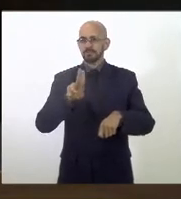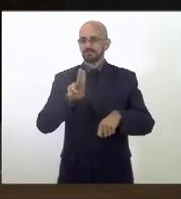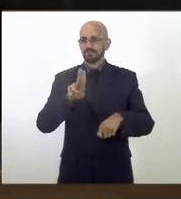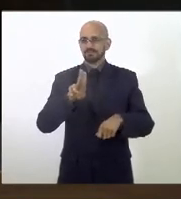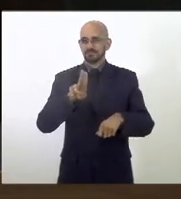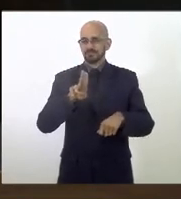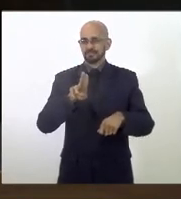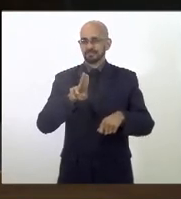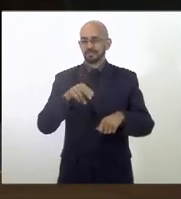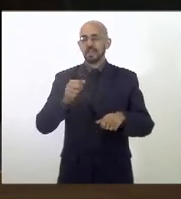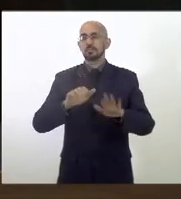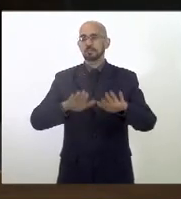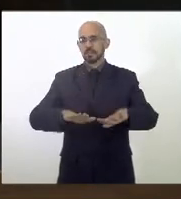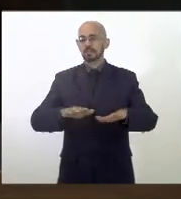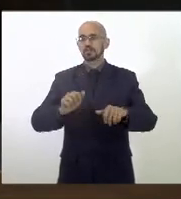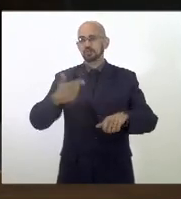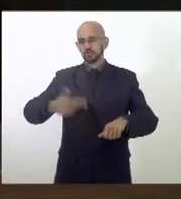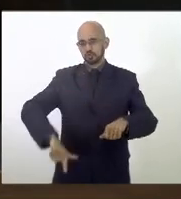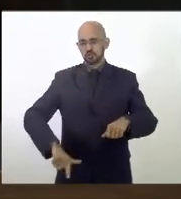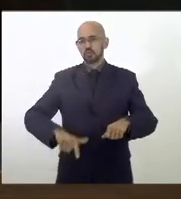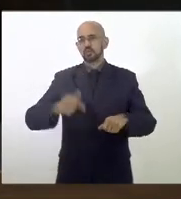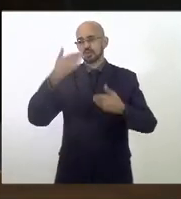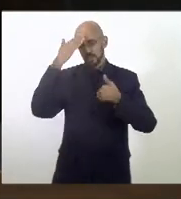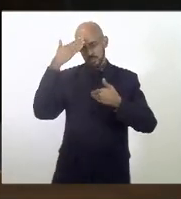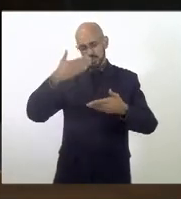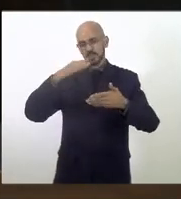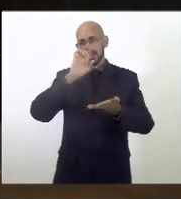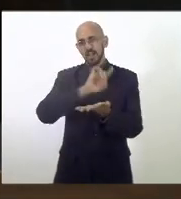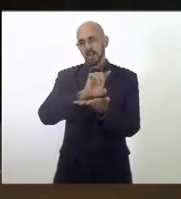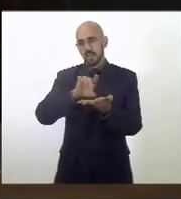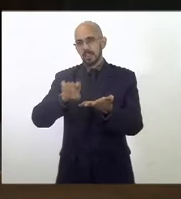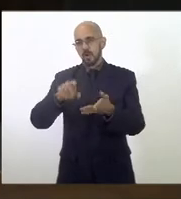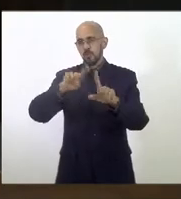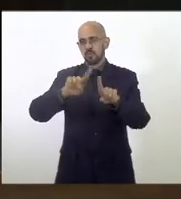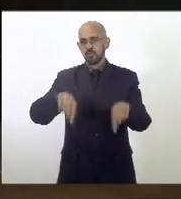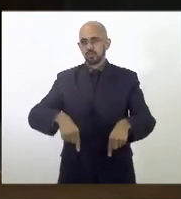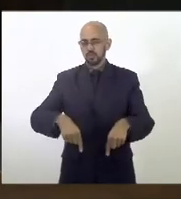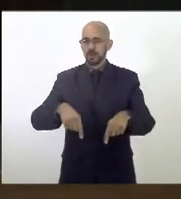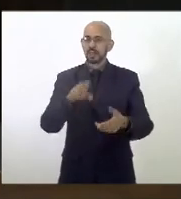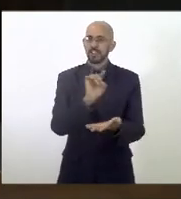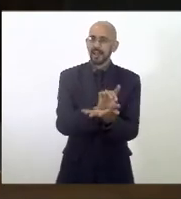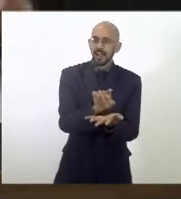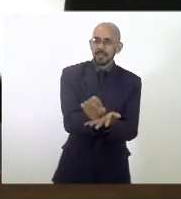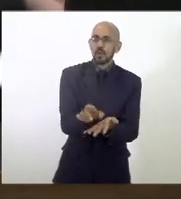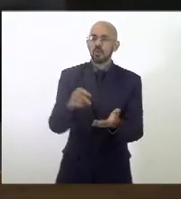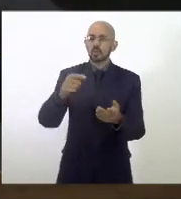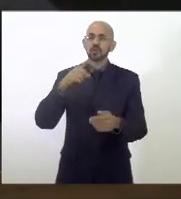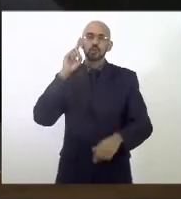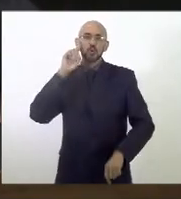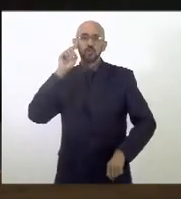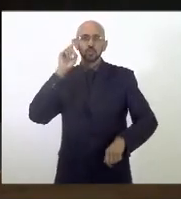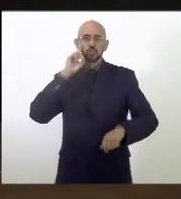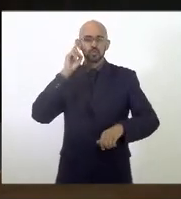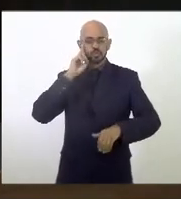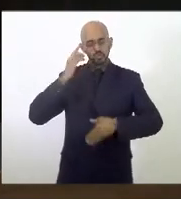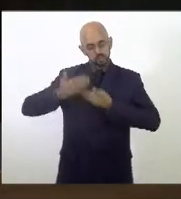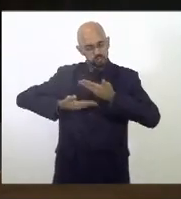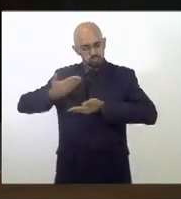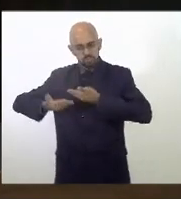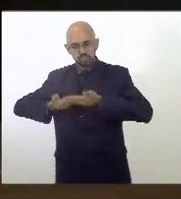mas, mais uma vez, agradecer a cada servidor, a cada pessoa que diariamente convive conosco